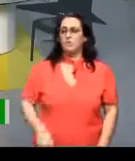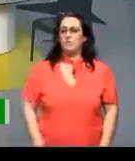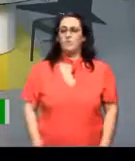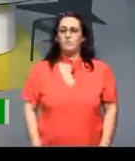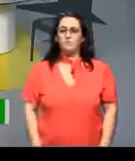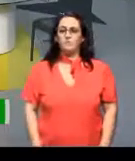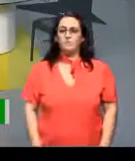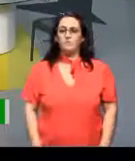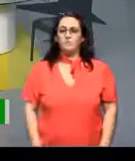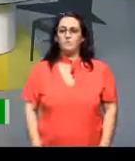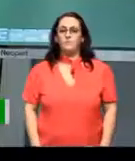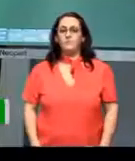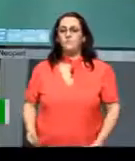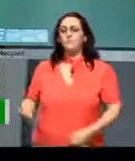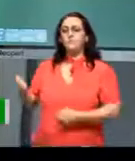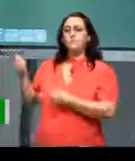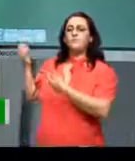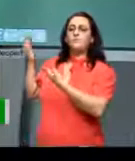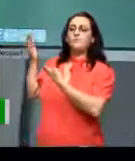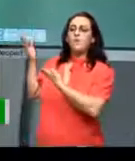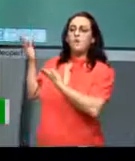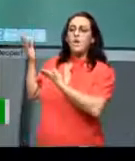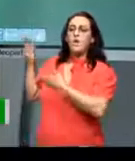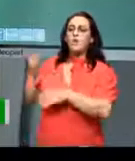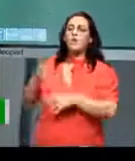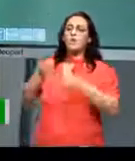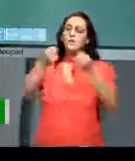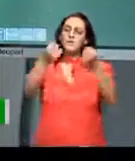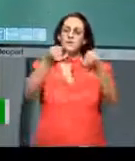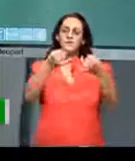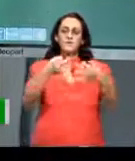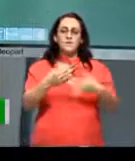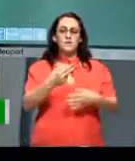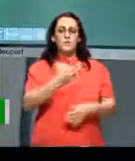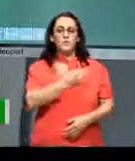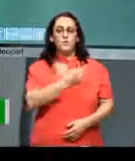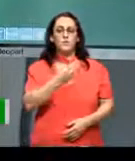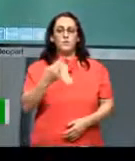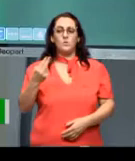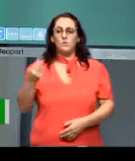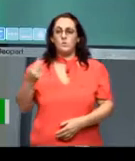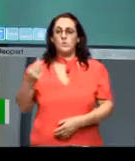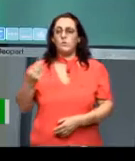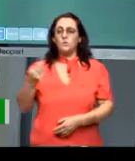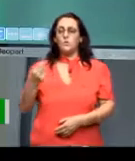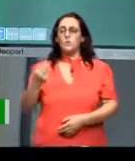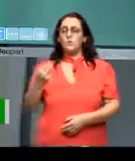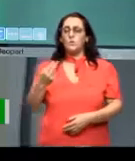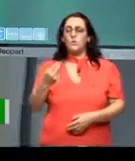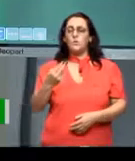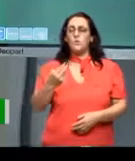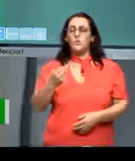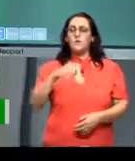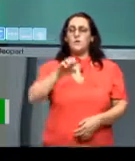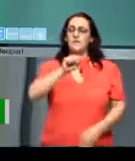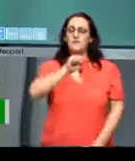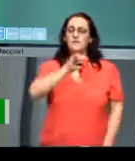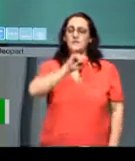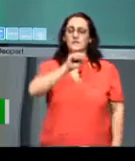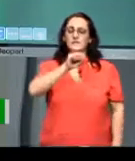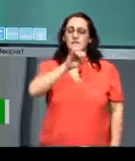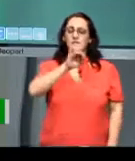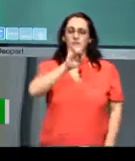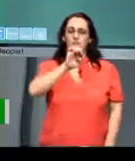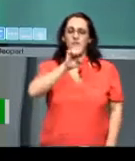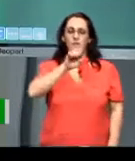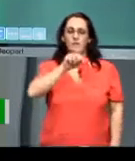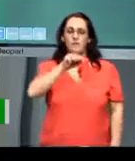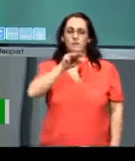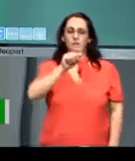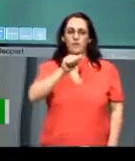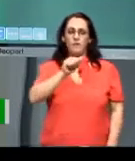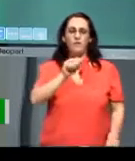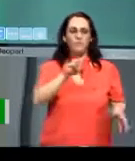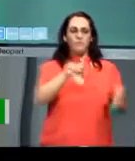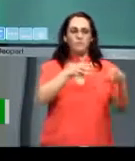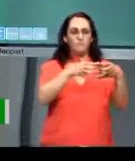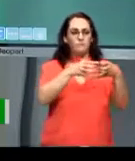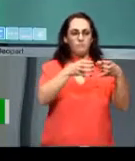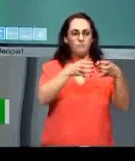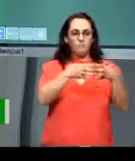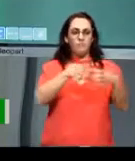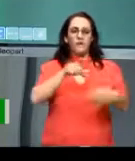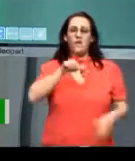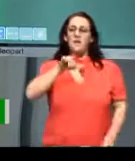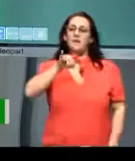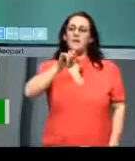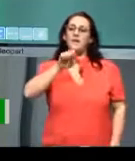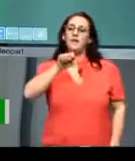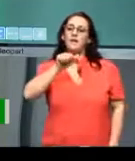um conjunto de equações nesse contexto, tá? E linear quer dizer que as equações são todas do 1º grau. Por